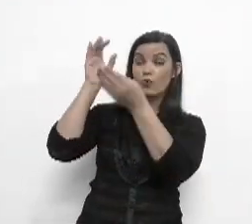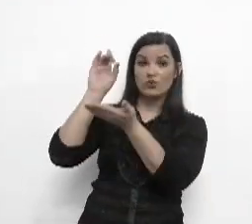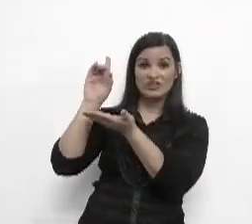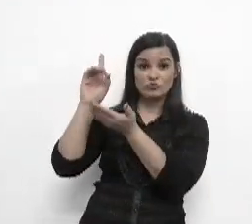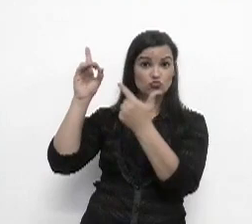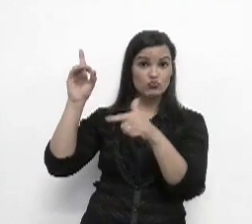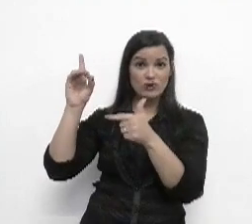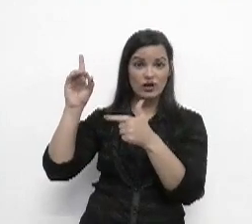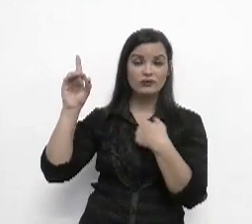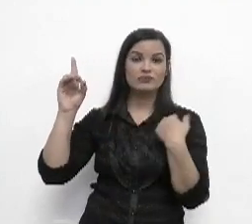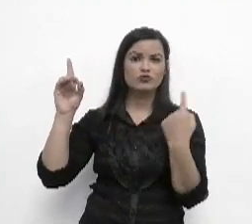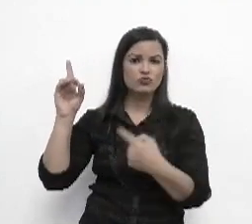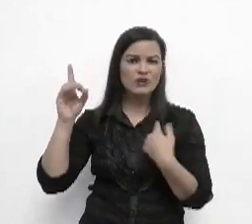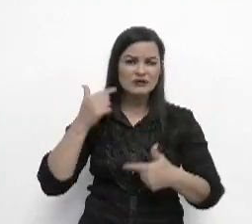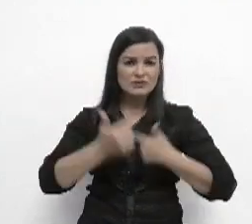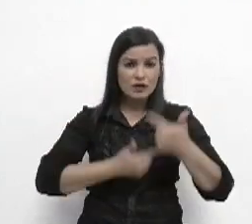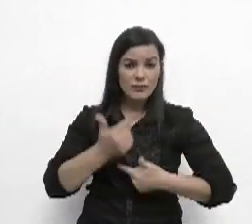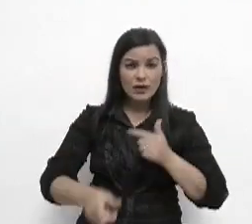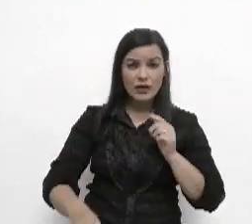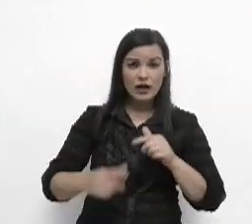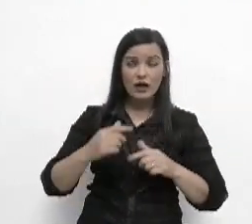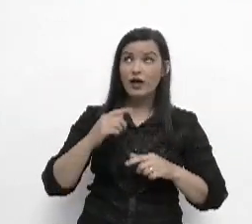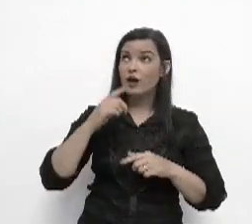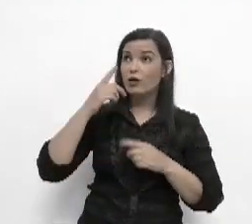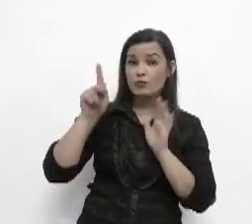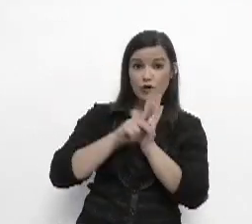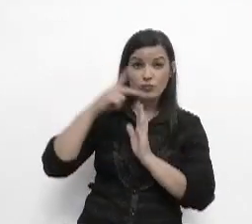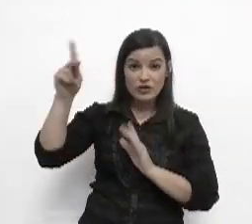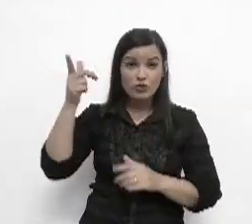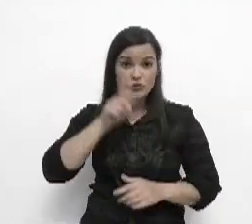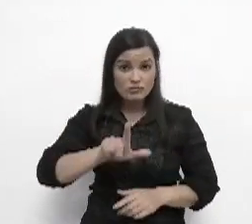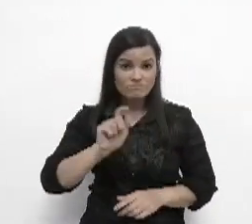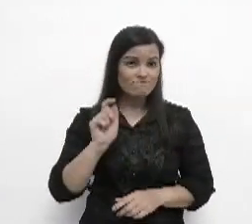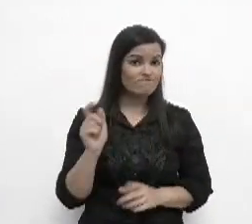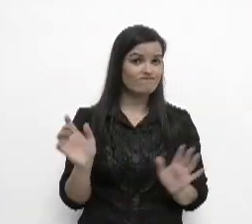não poderemos realizar as obras de Deus.